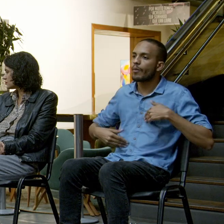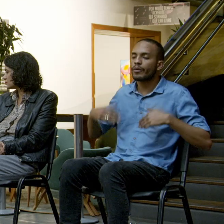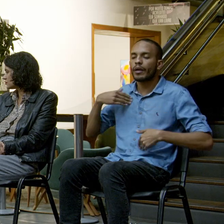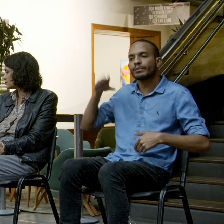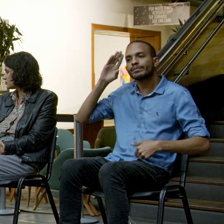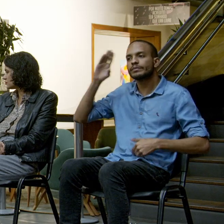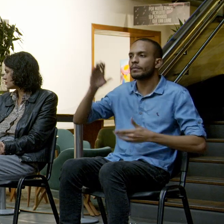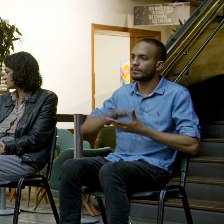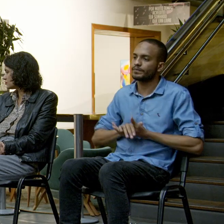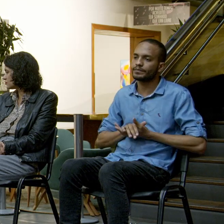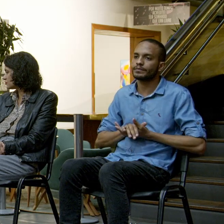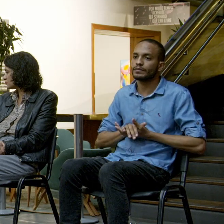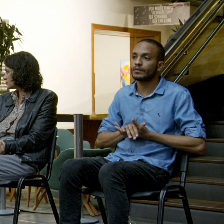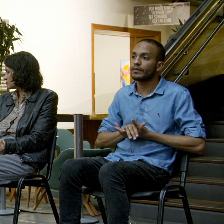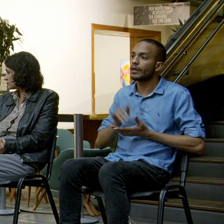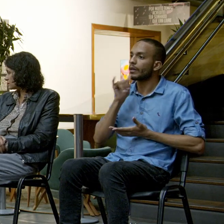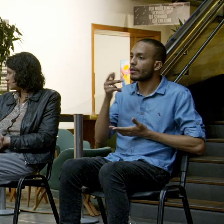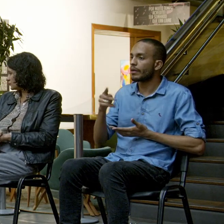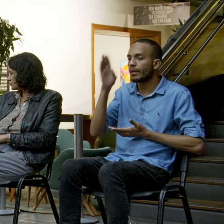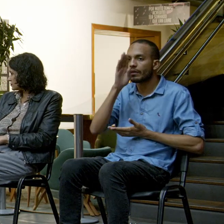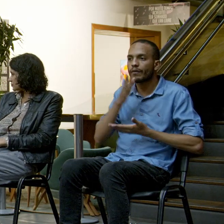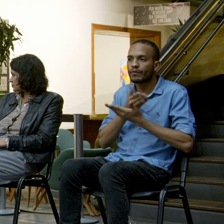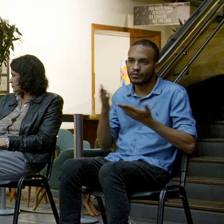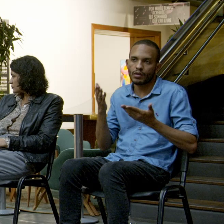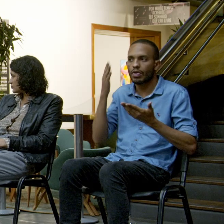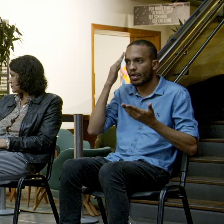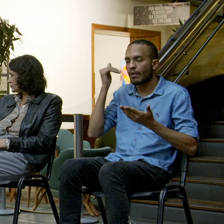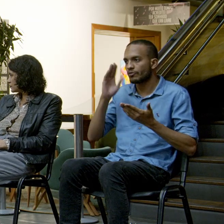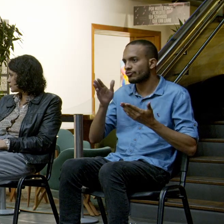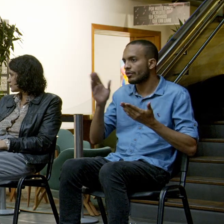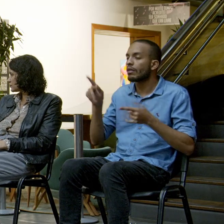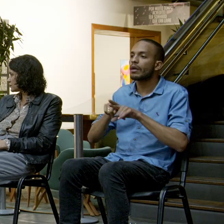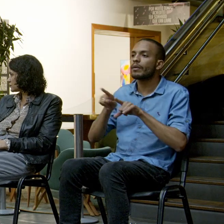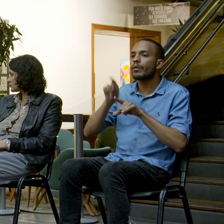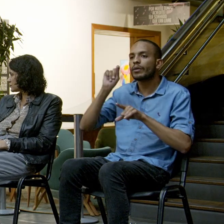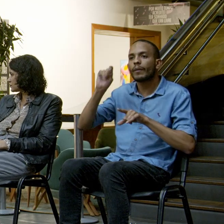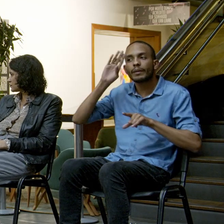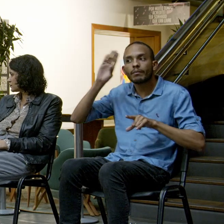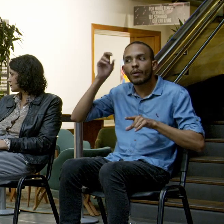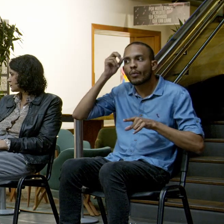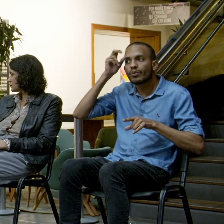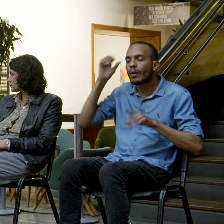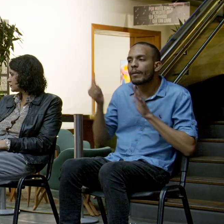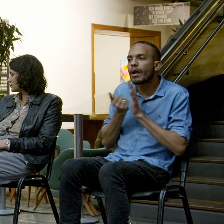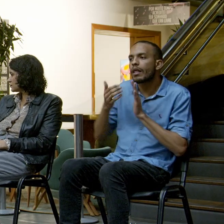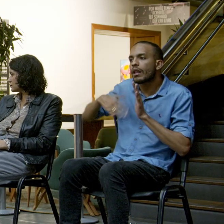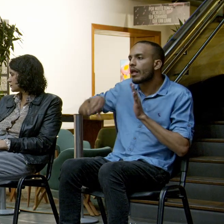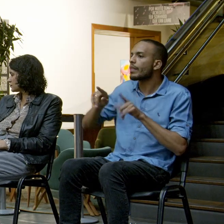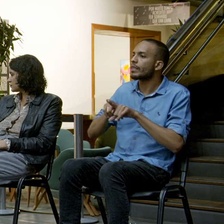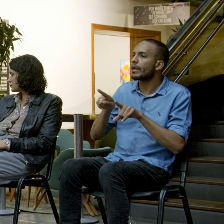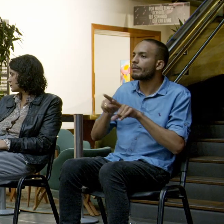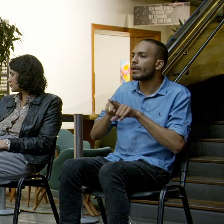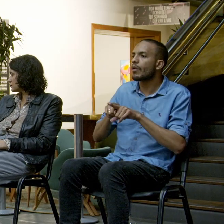vitais. No caso do Brasil, como vocês bem sabem, um dos aspectos culturais mais marcantes, desde pelo menos